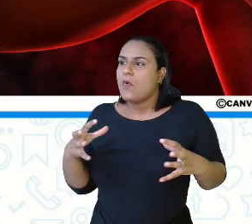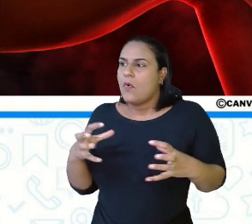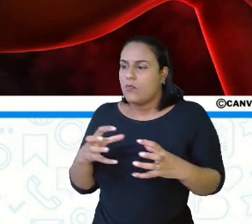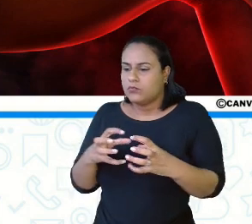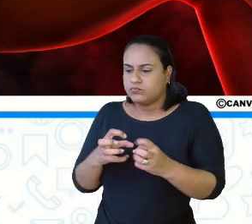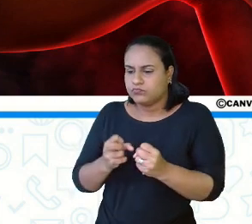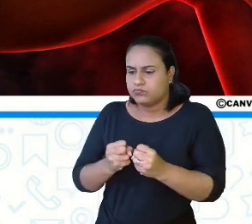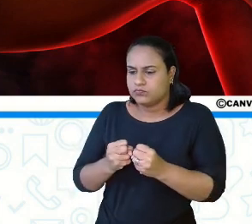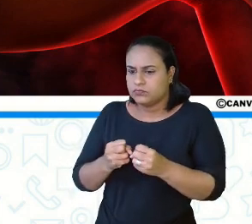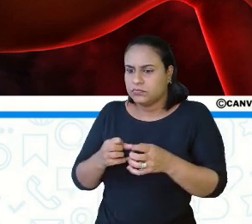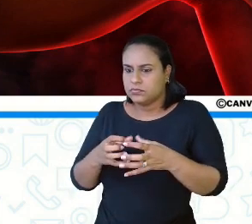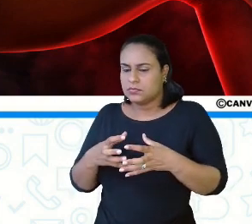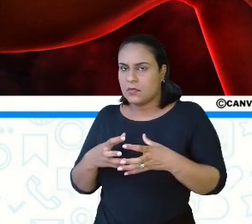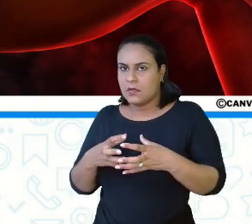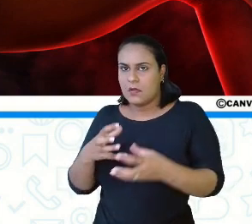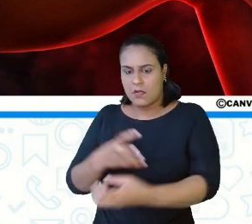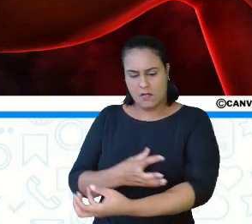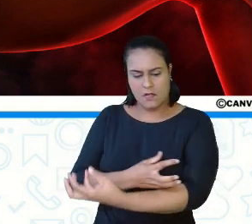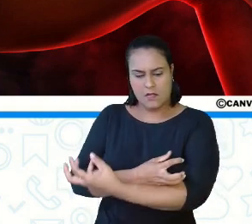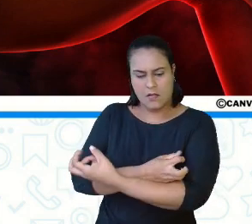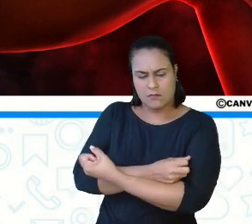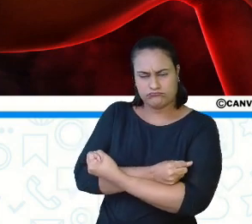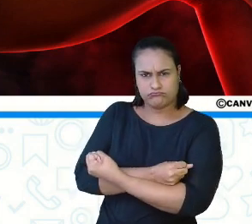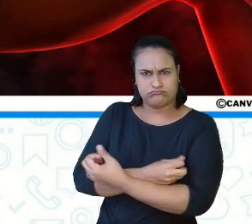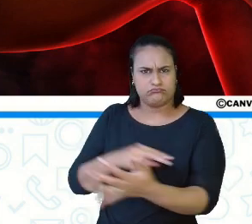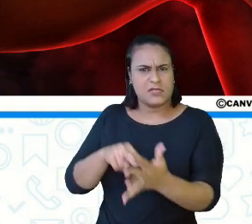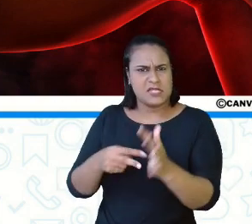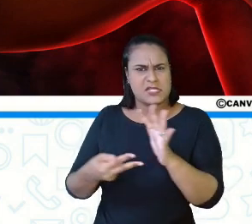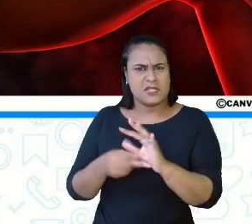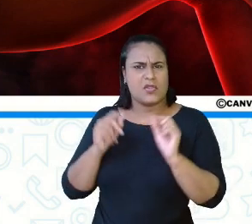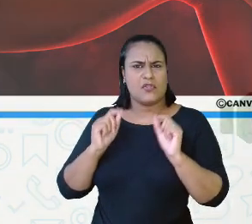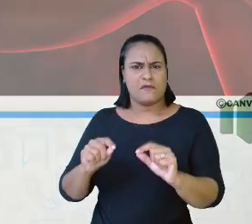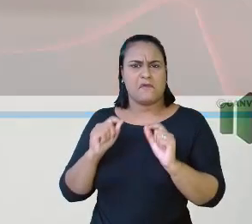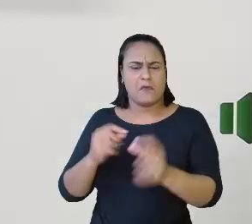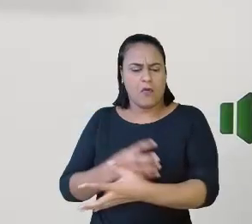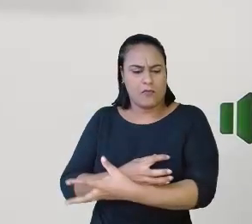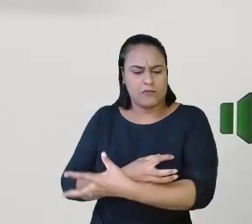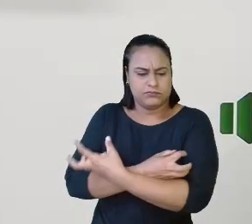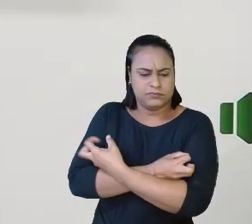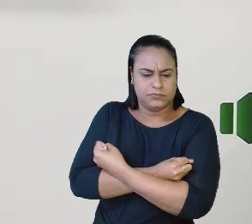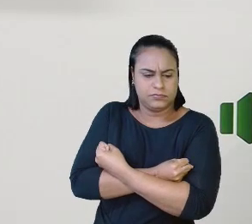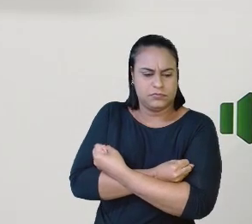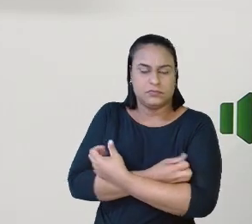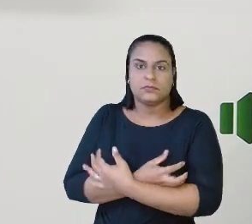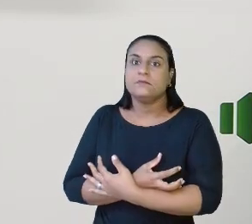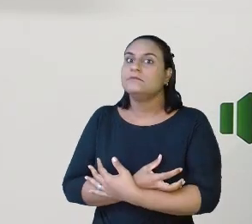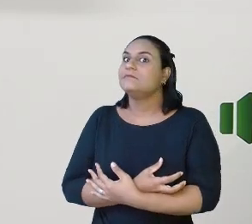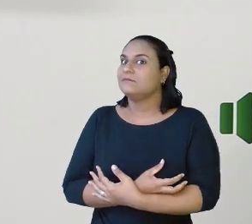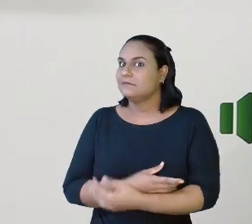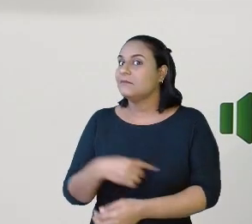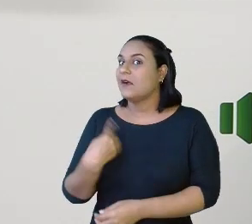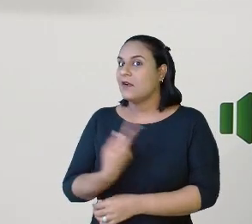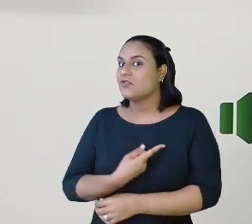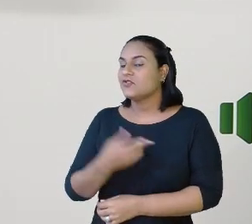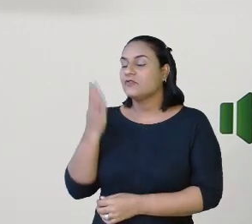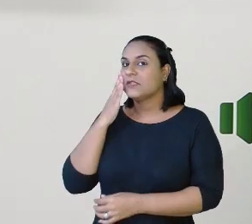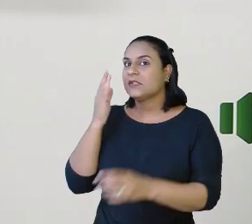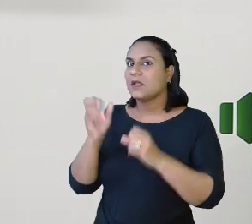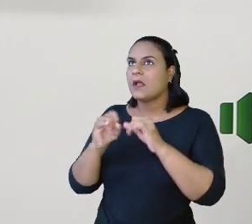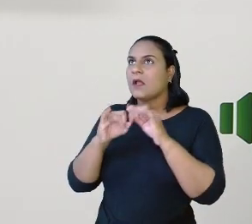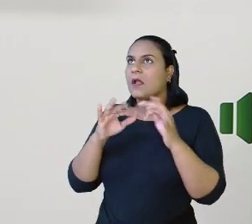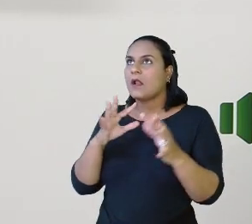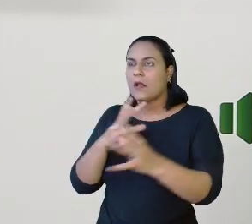Contração voluntária. Que danada é contração voluntária? A gente vai conseguir entender a